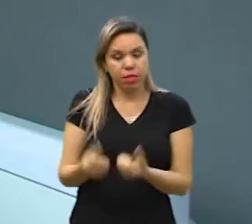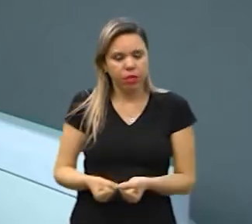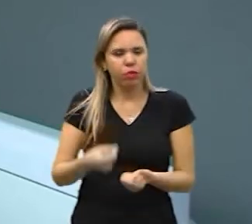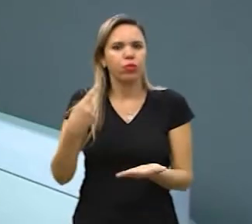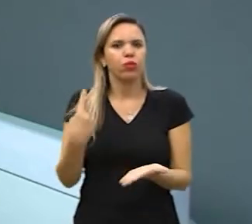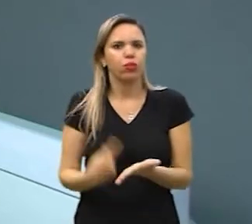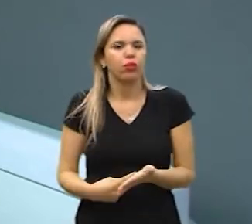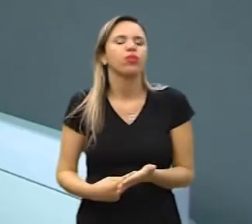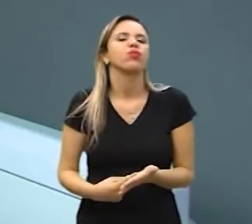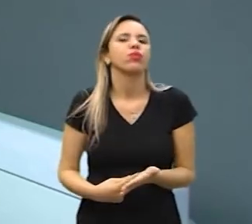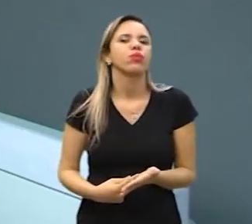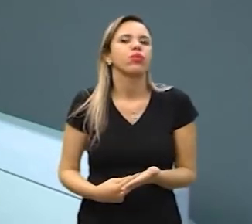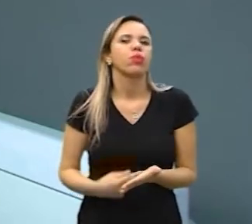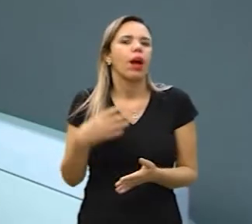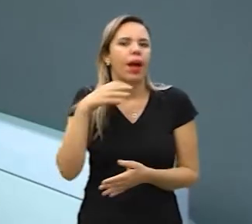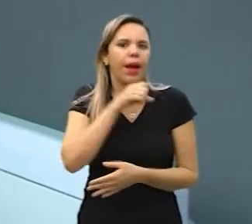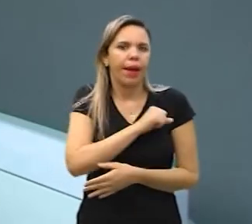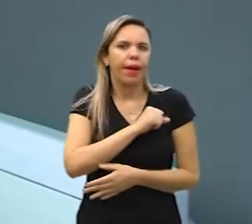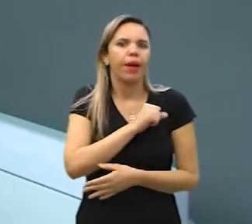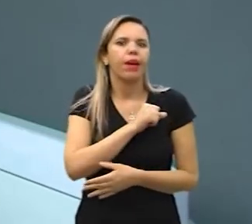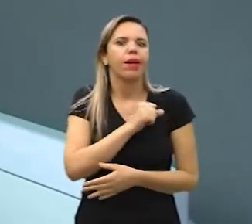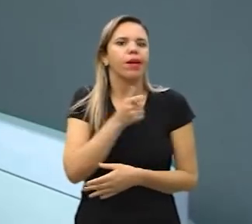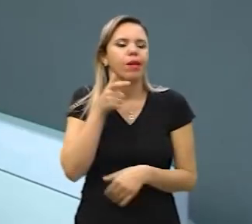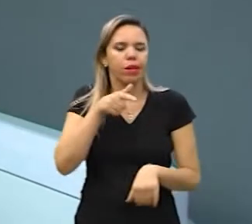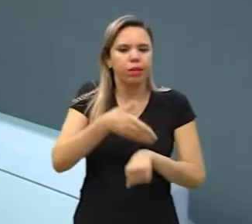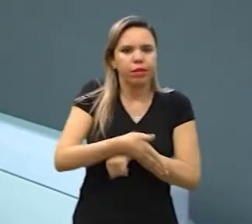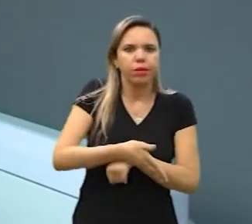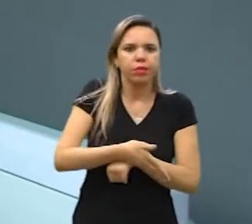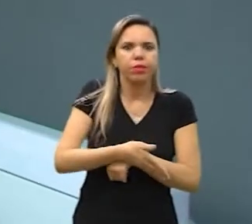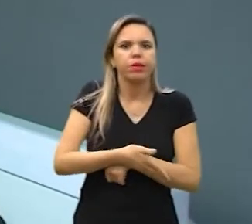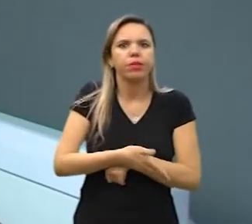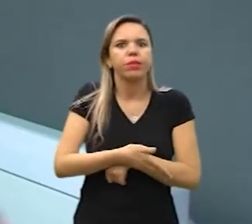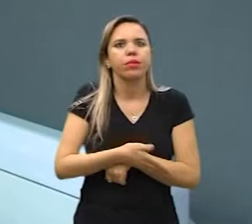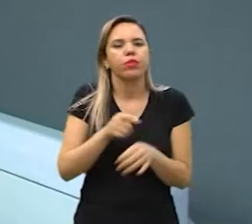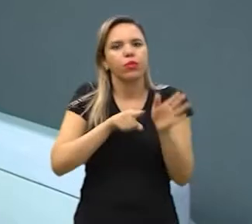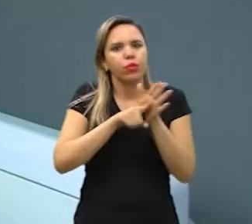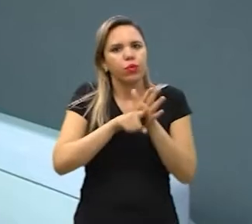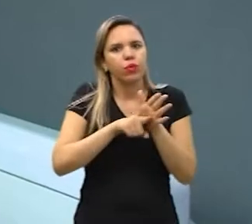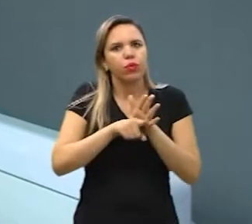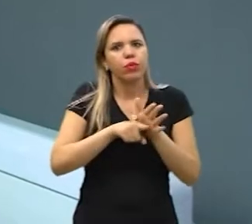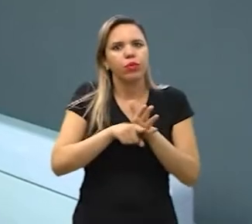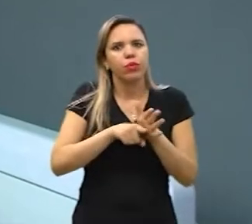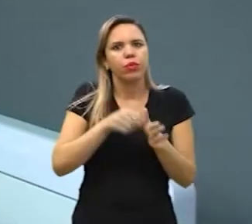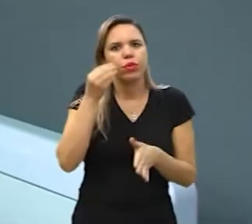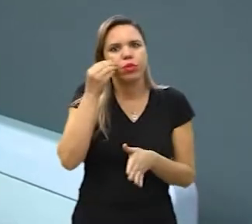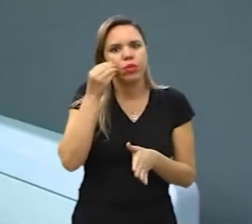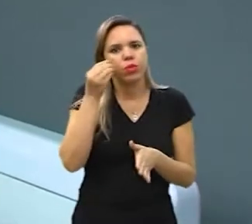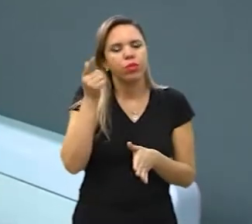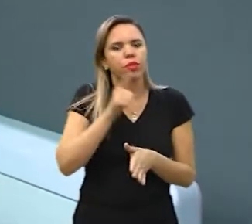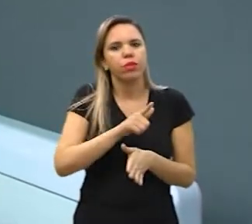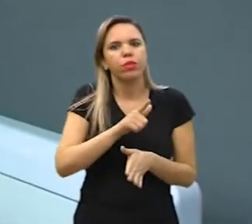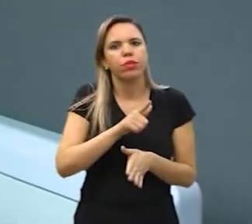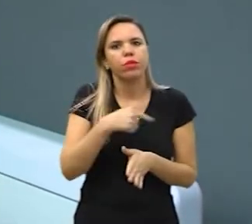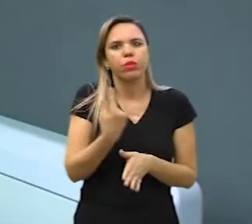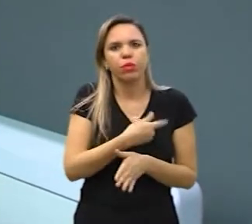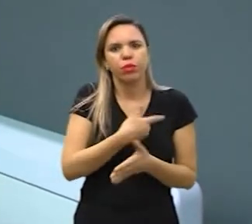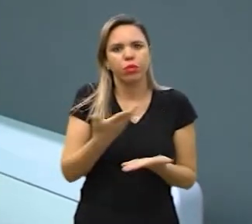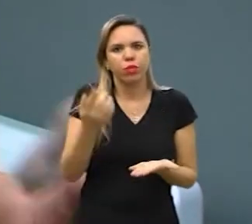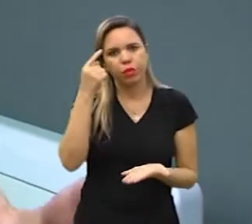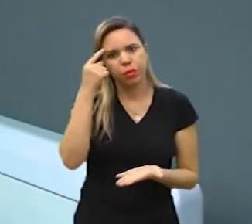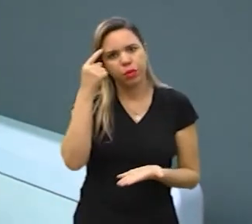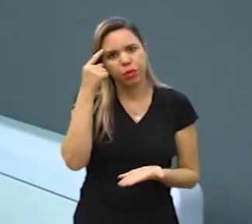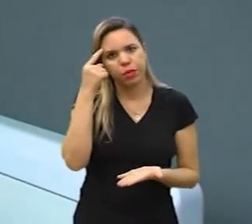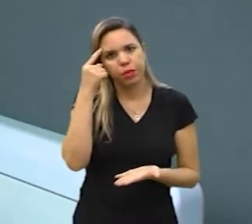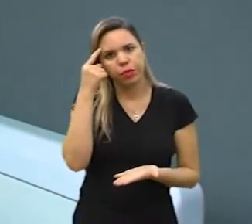assumido o compromisso de tão logo ele tomasse posse, ele iria estudar para tentar viabilizar